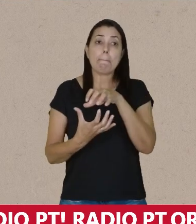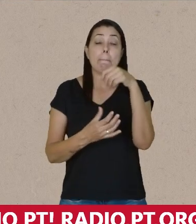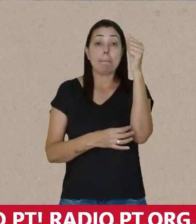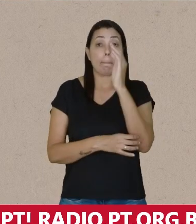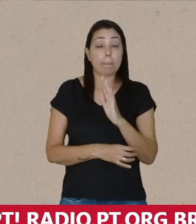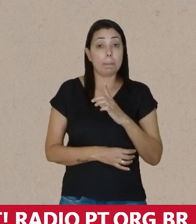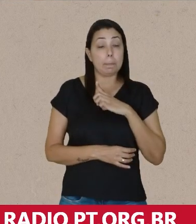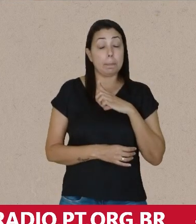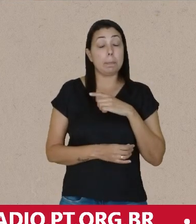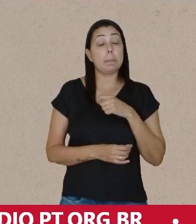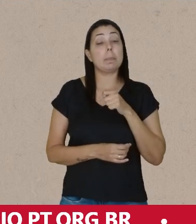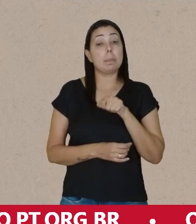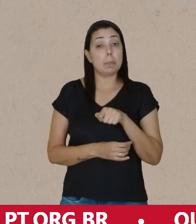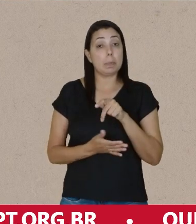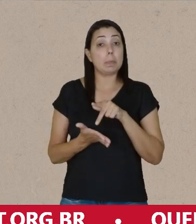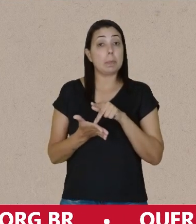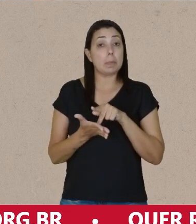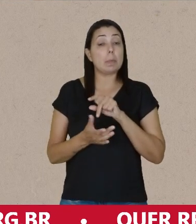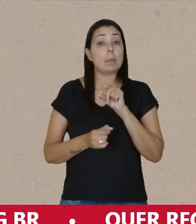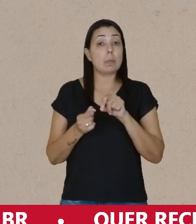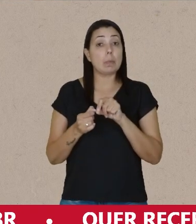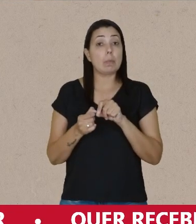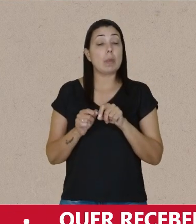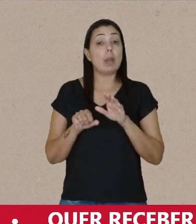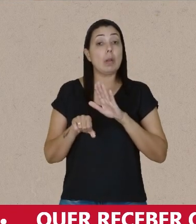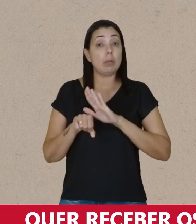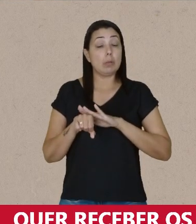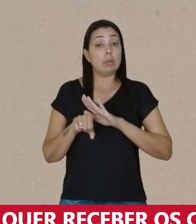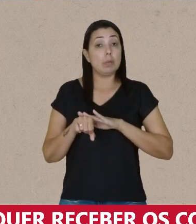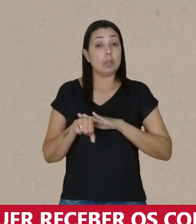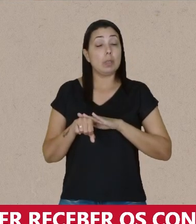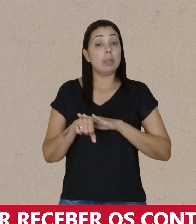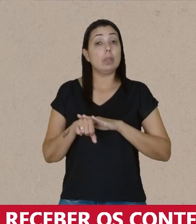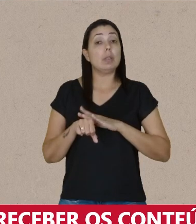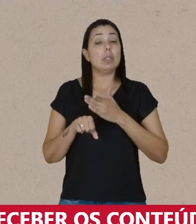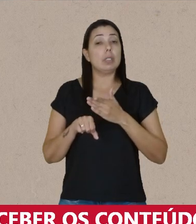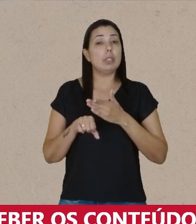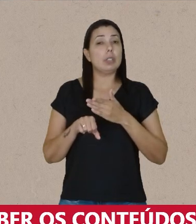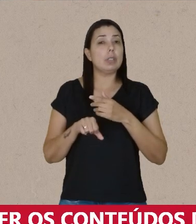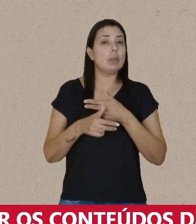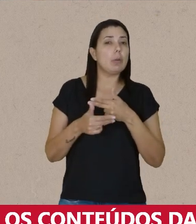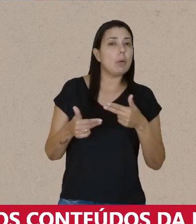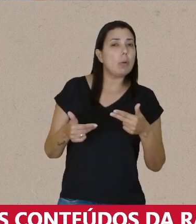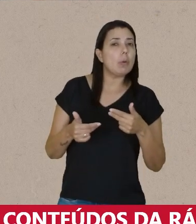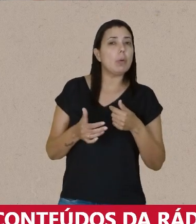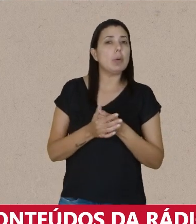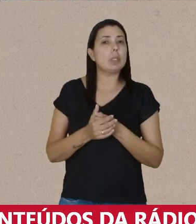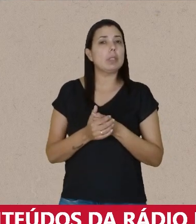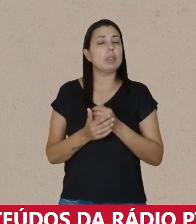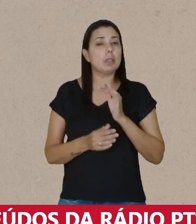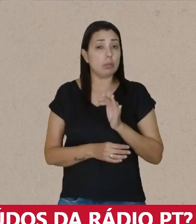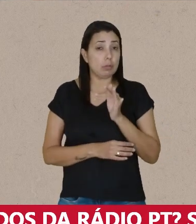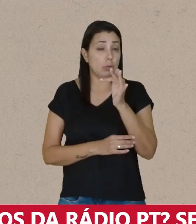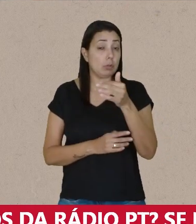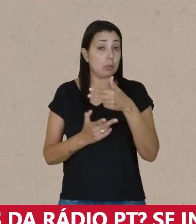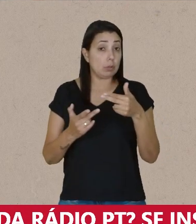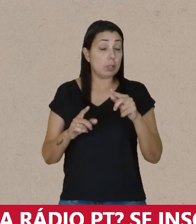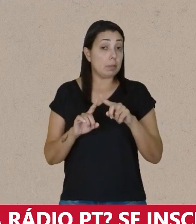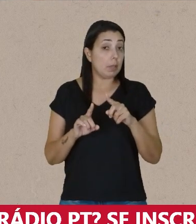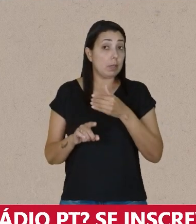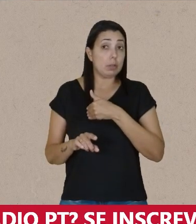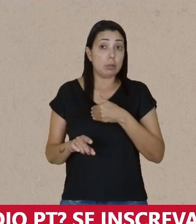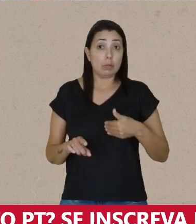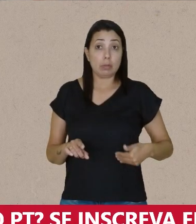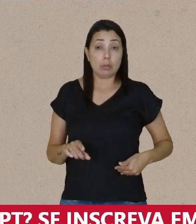devia estar apostando, portanto, numa maior autonomia produtiva, por exemplo, em semicondutores, em chips, que são o futuro da produção. No entanto, o